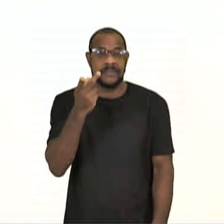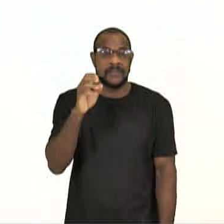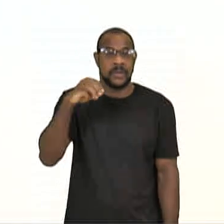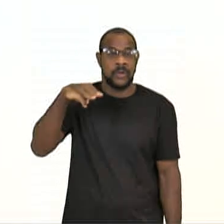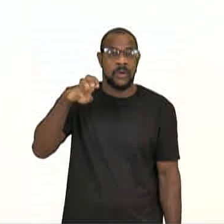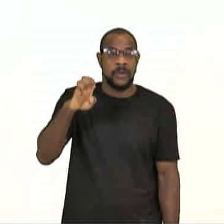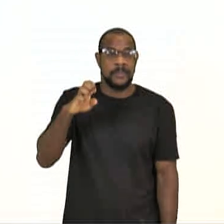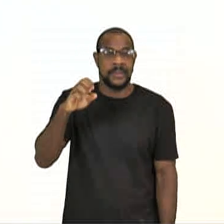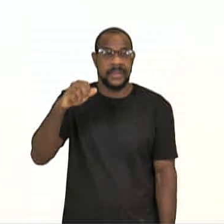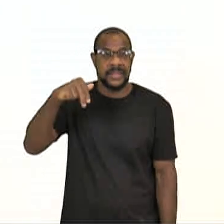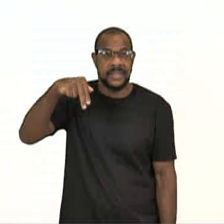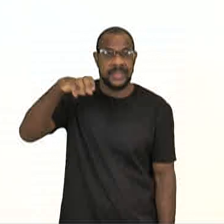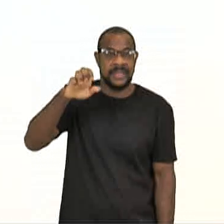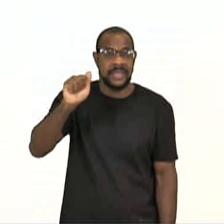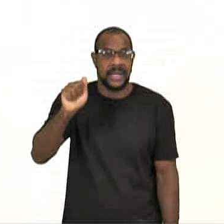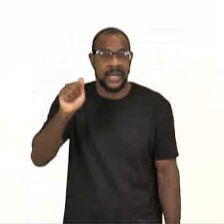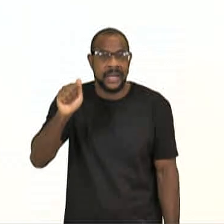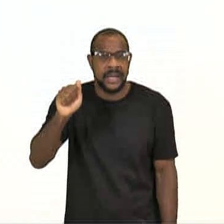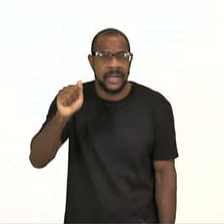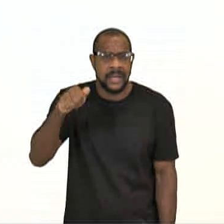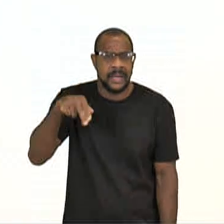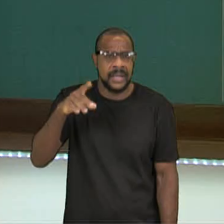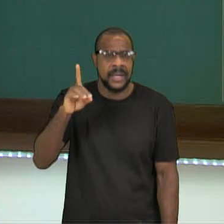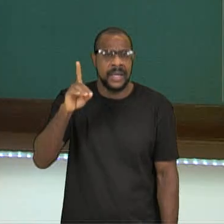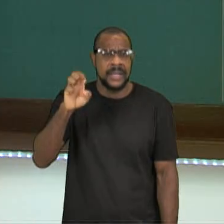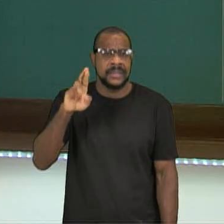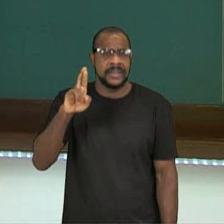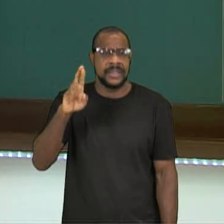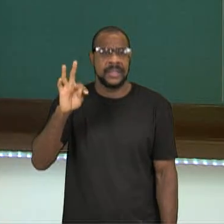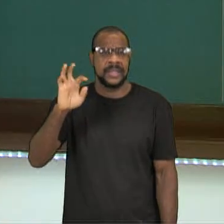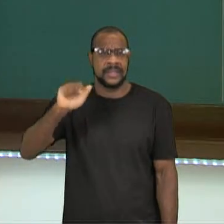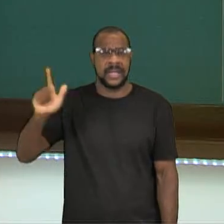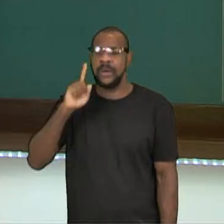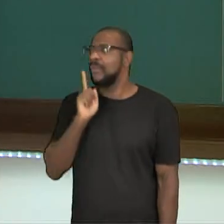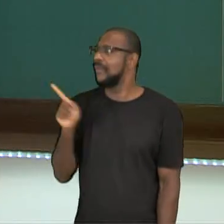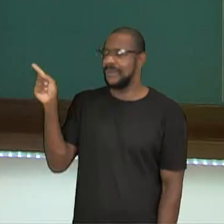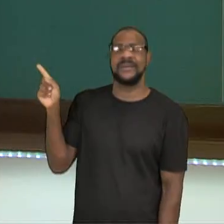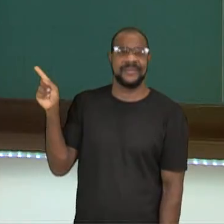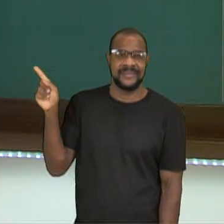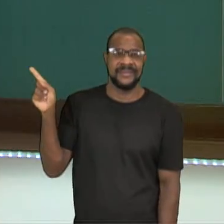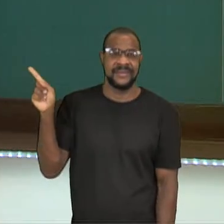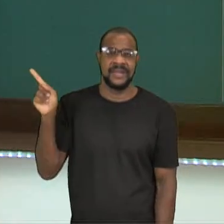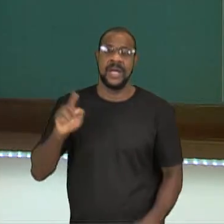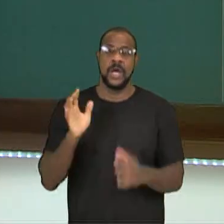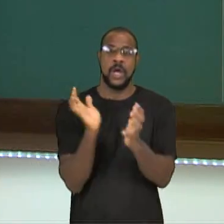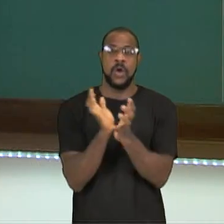interessante essa espécie aqui. Eles eram muito fortes, eu que não queria encontrar com o homem de Neandertal,